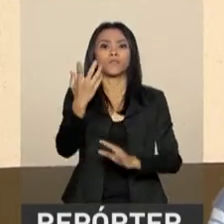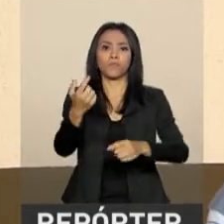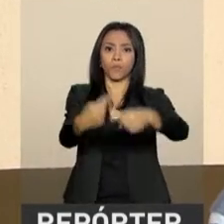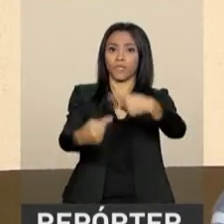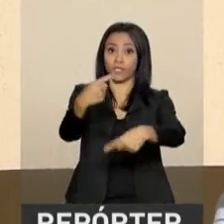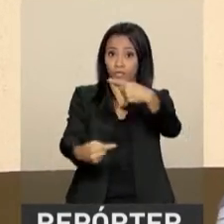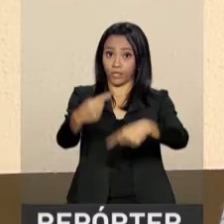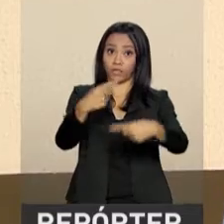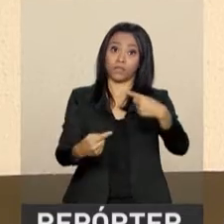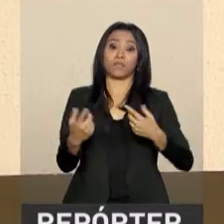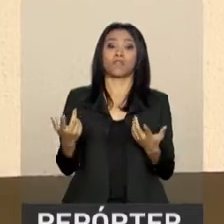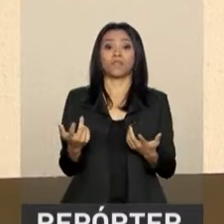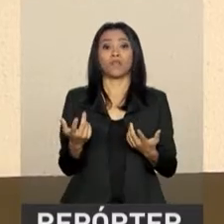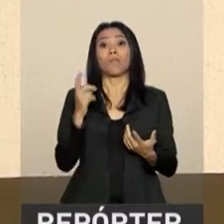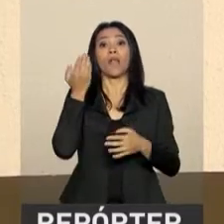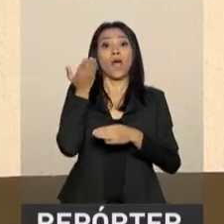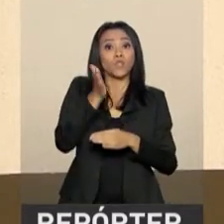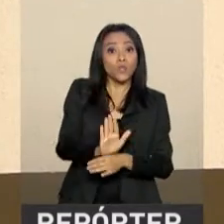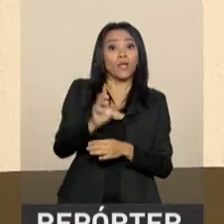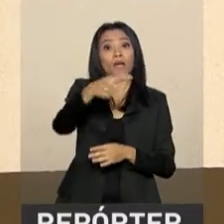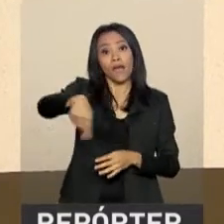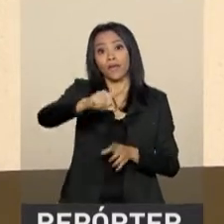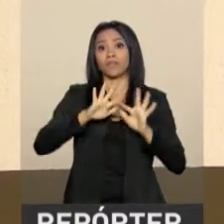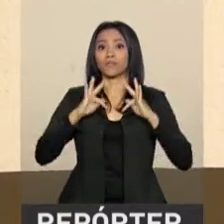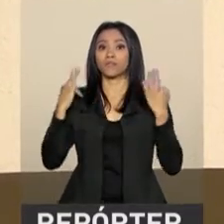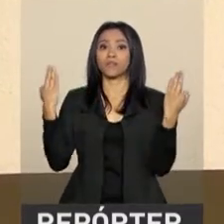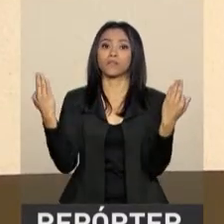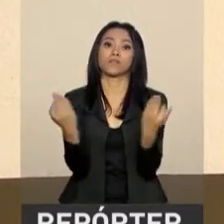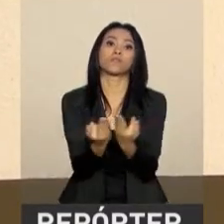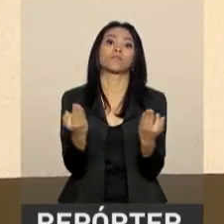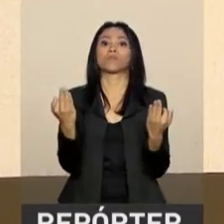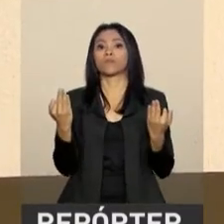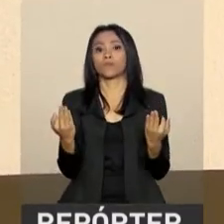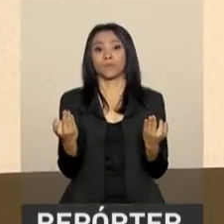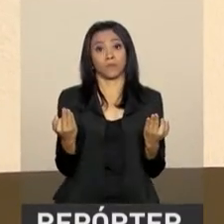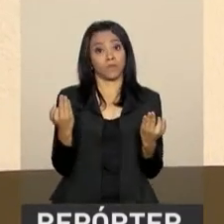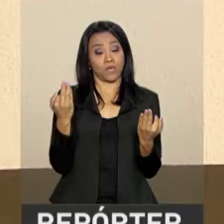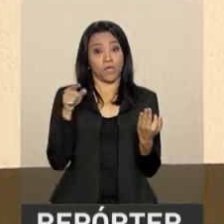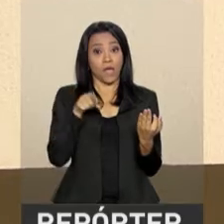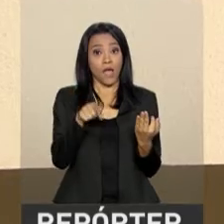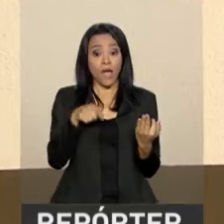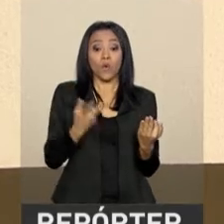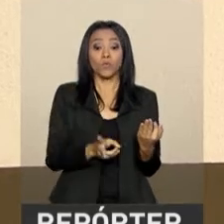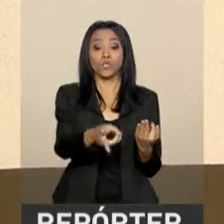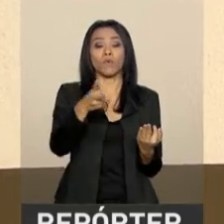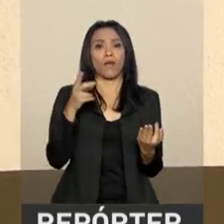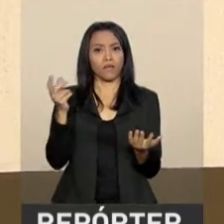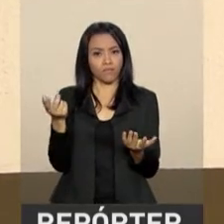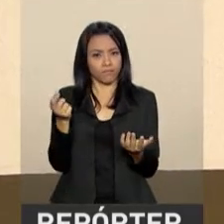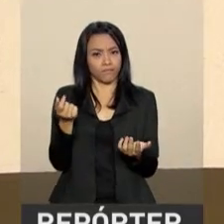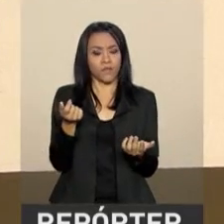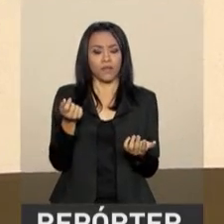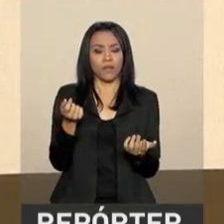para é ajudar essas famílias produtoras rurais a continuar produzindo nas suas ferragens